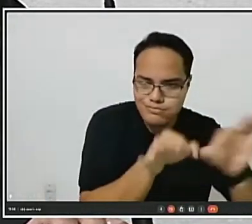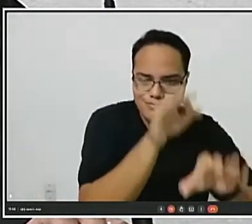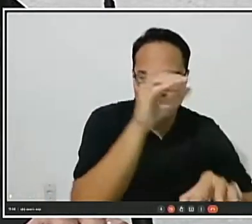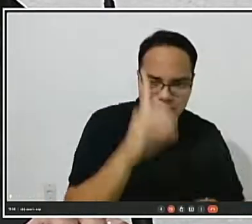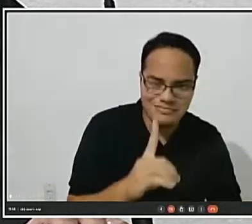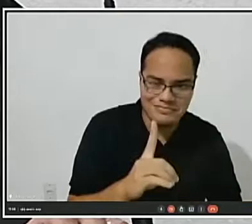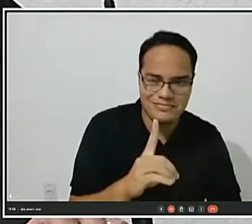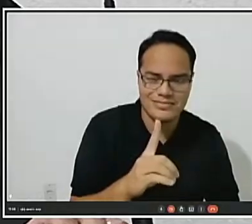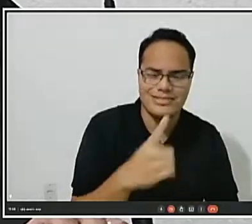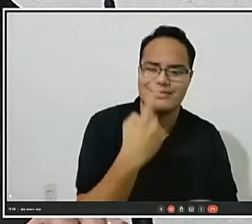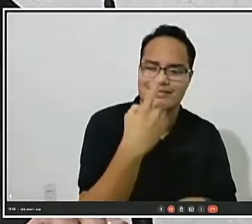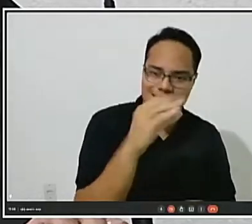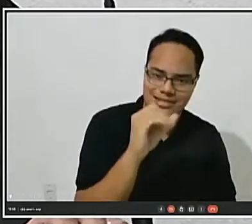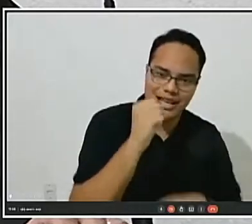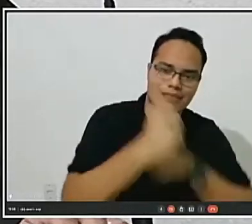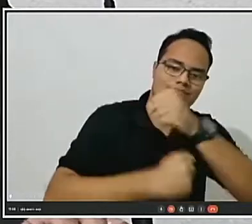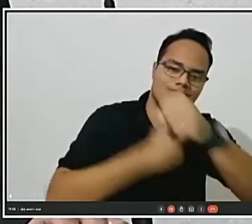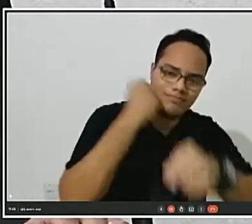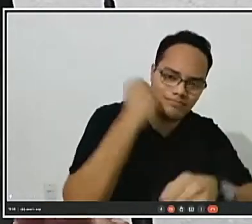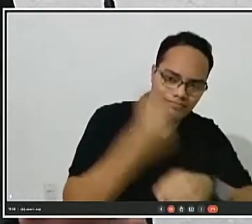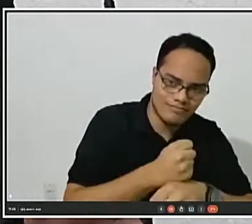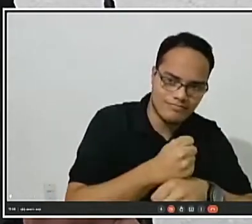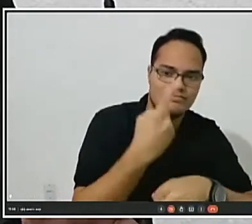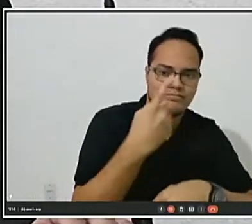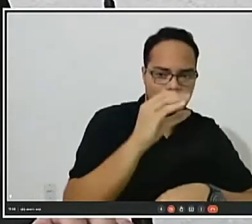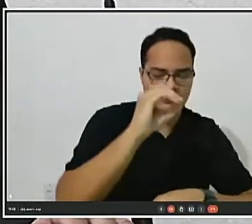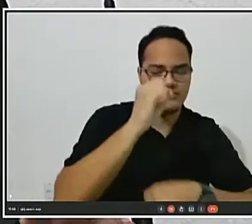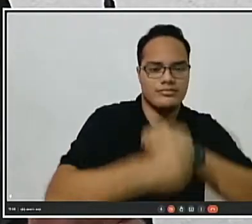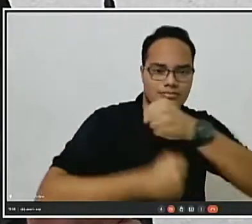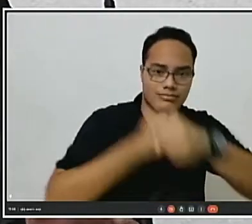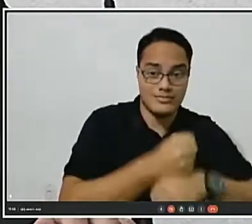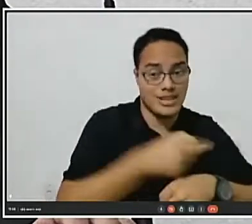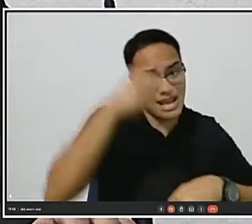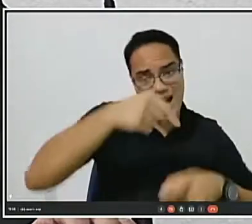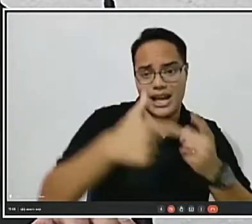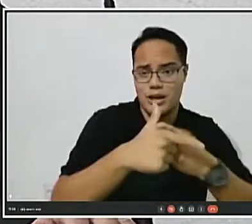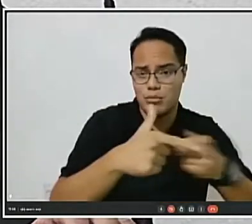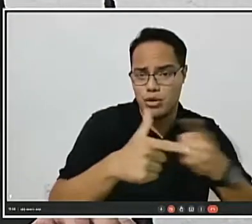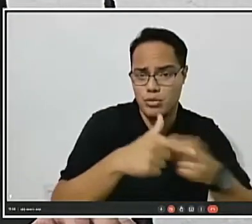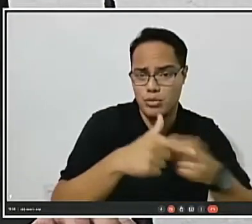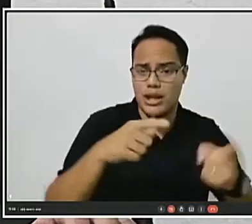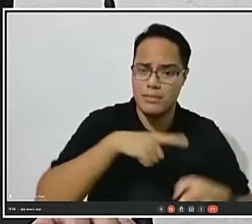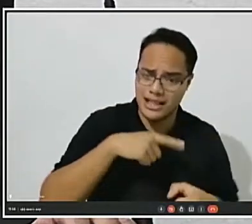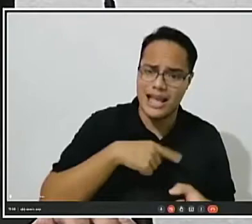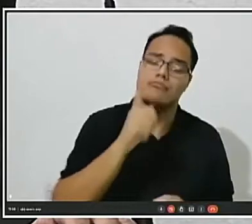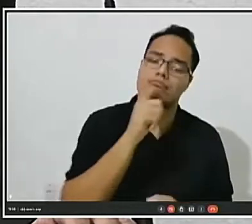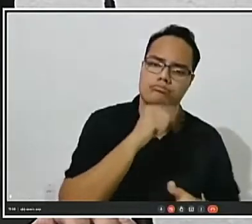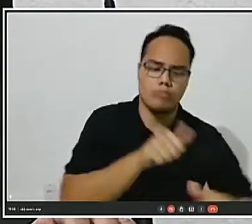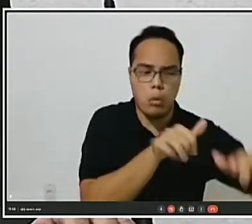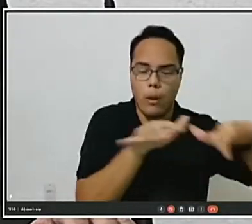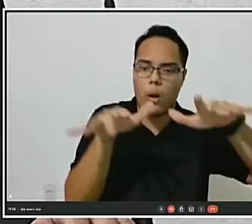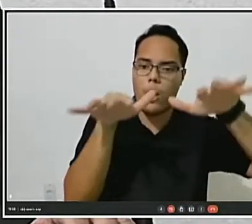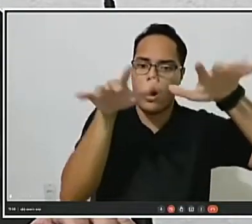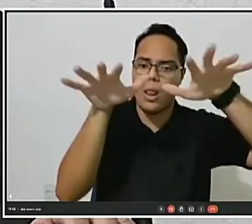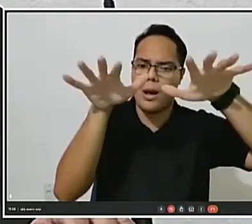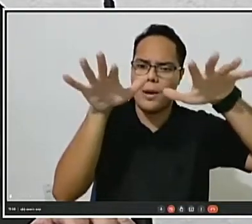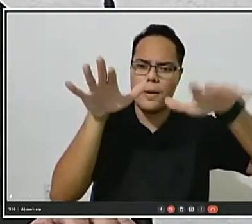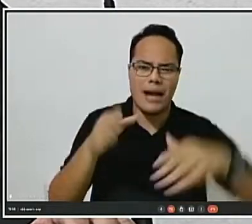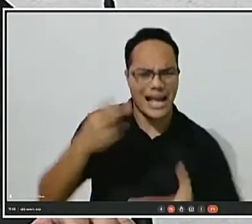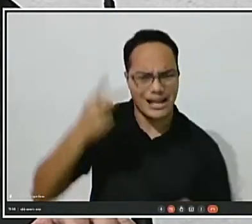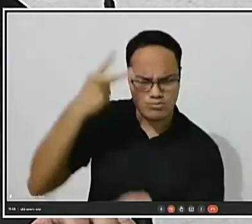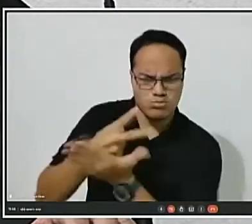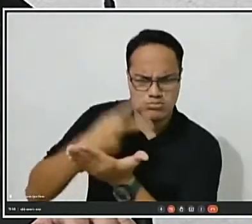Nós temos problemas aqui de enchente, mas a enchente ela não vem todo ano, ela não vem todo mês. Ela vem conforme as circunstâncias da